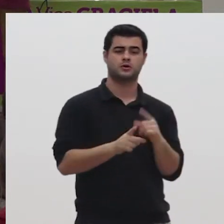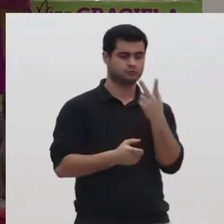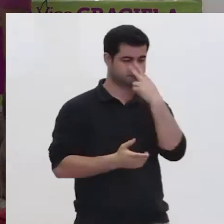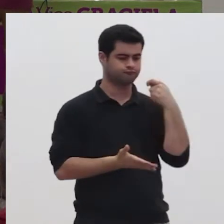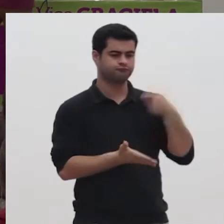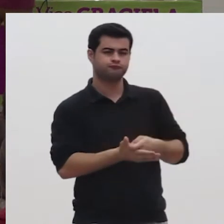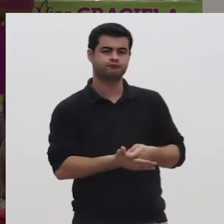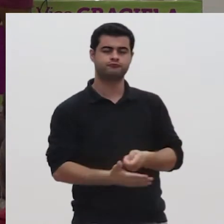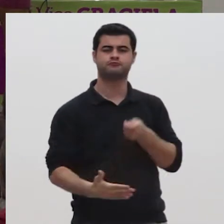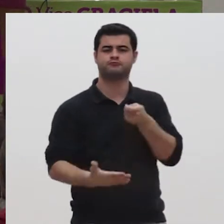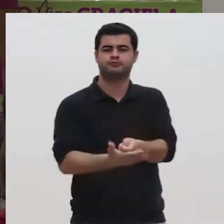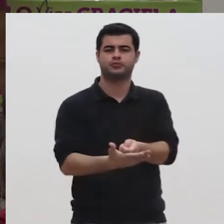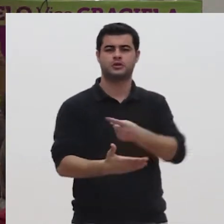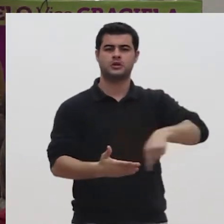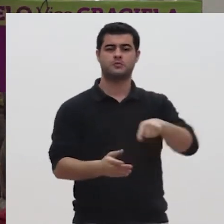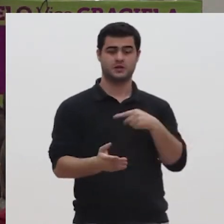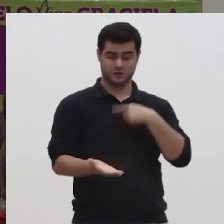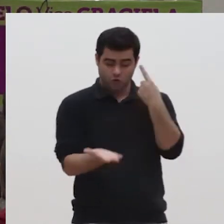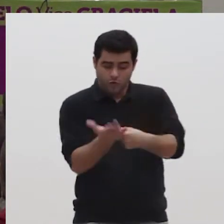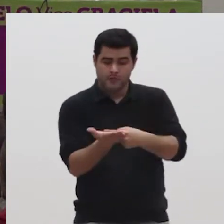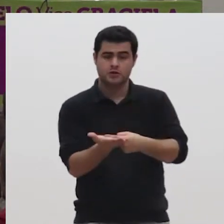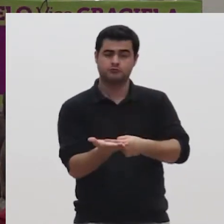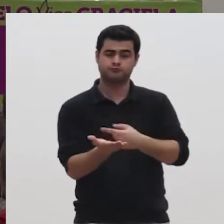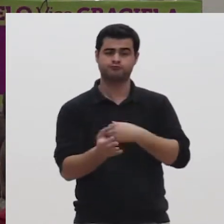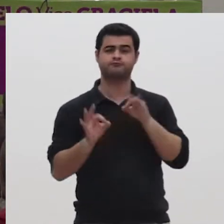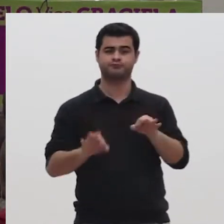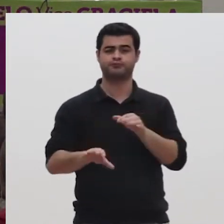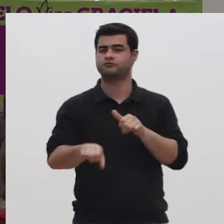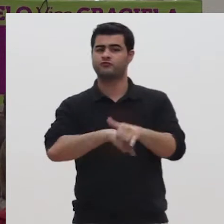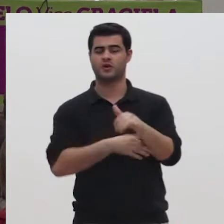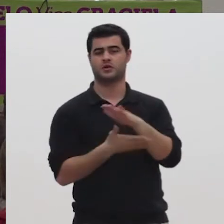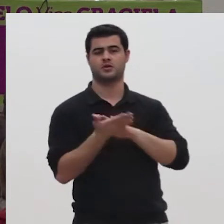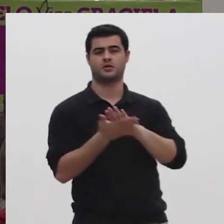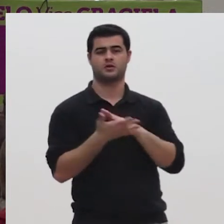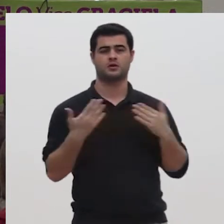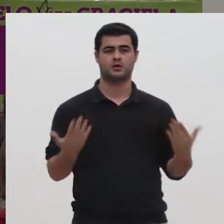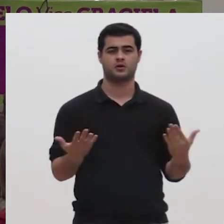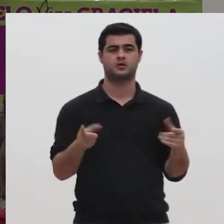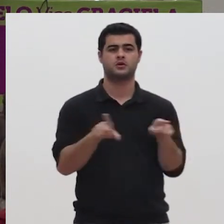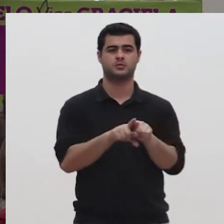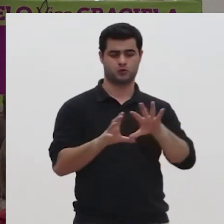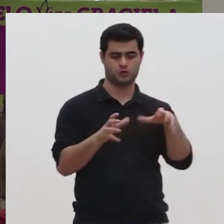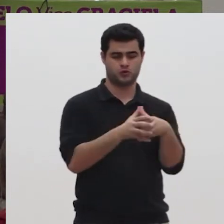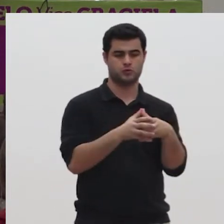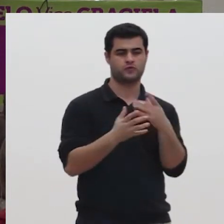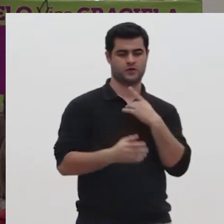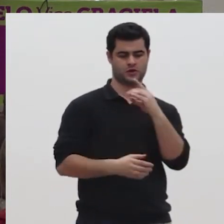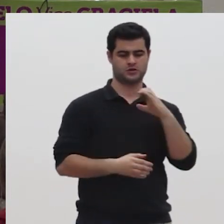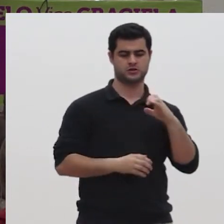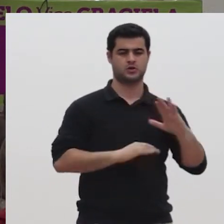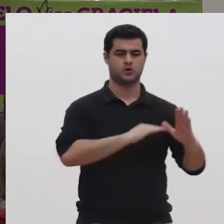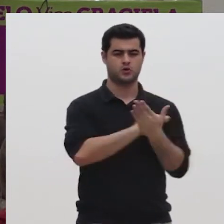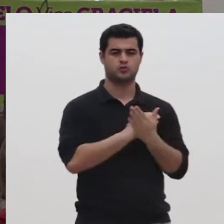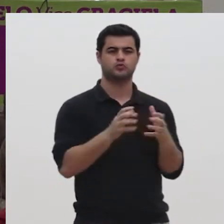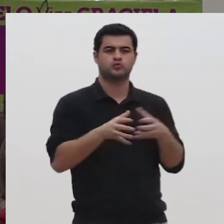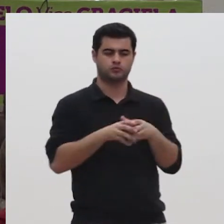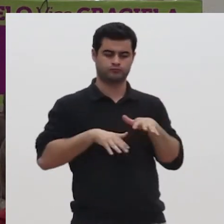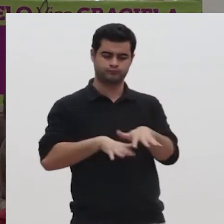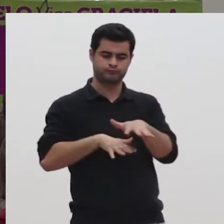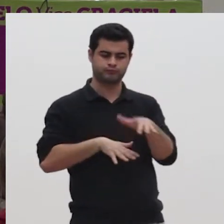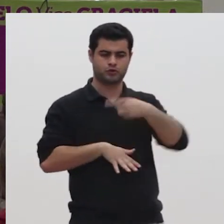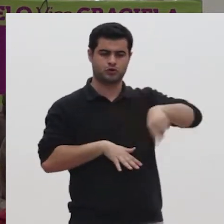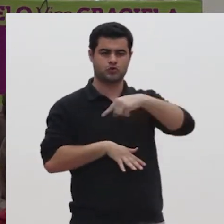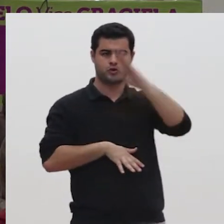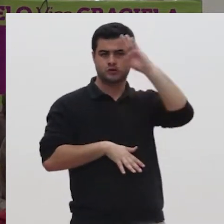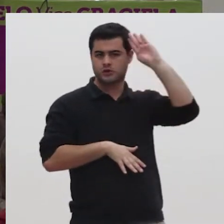e que cumpram com as suas promessas, porque postar no Facebook que não vai criminalizar o movimento estudantil, quando bater de frente com o movimento estudantil, porque a